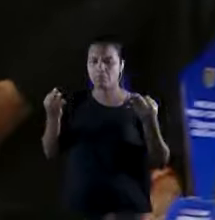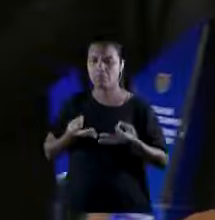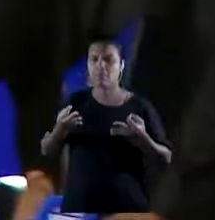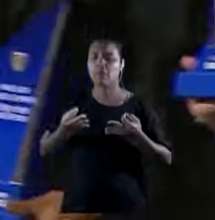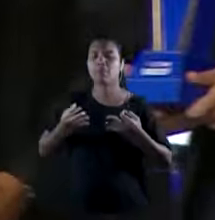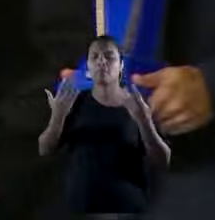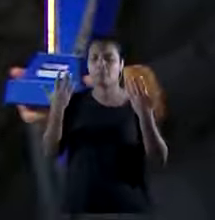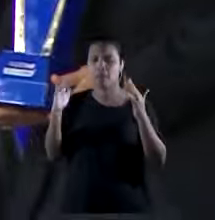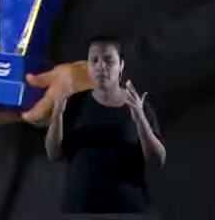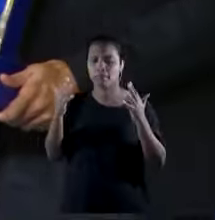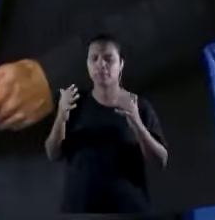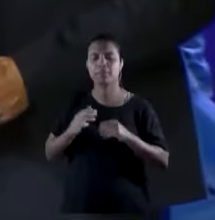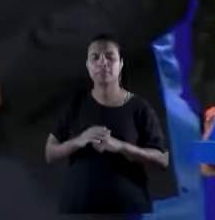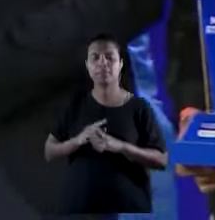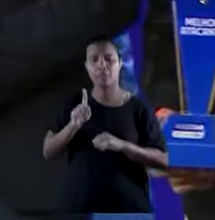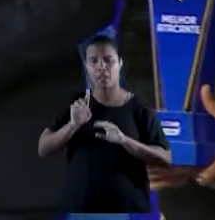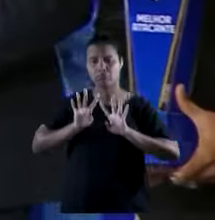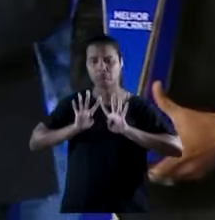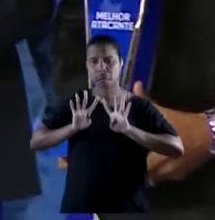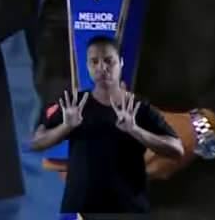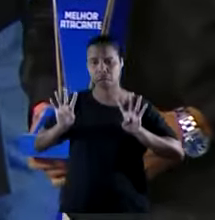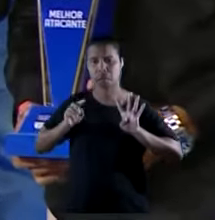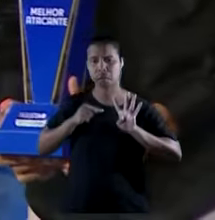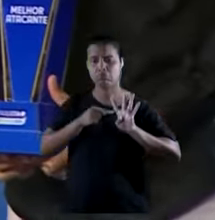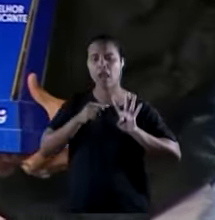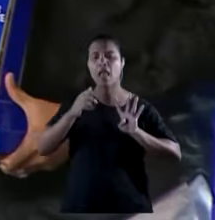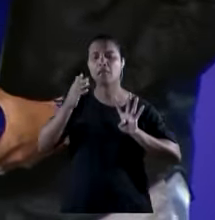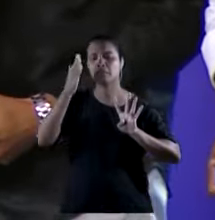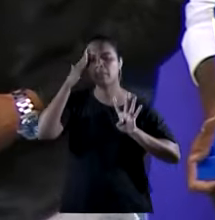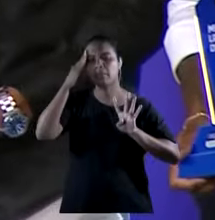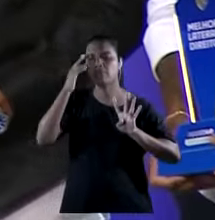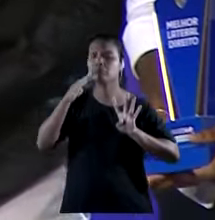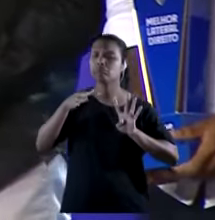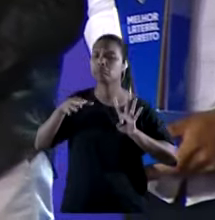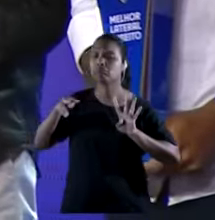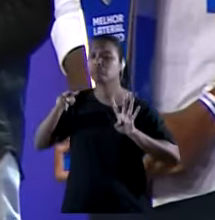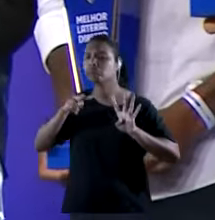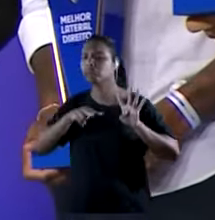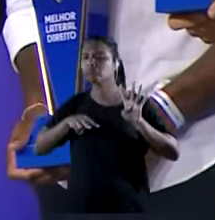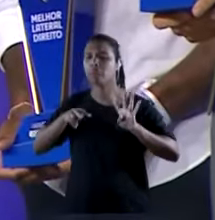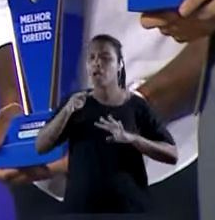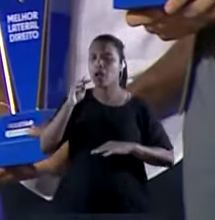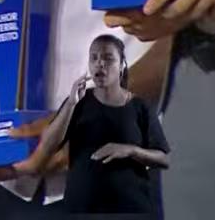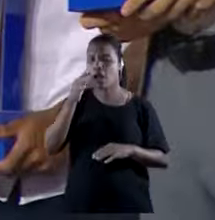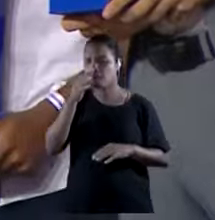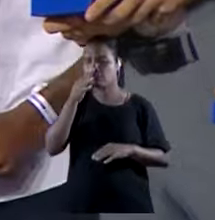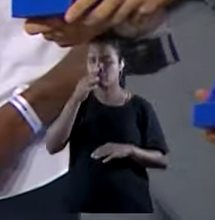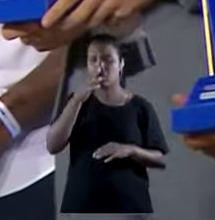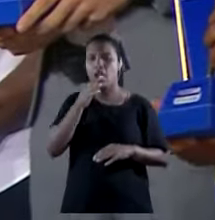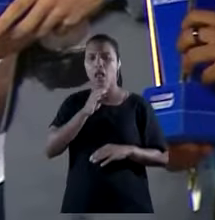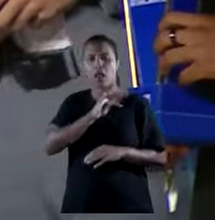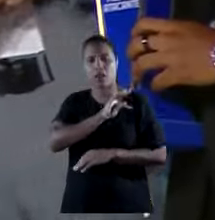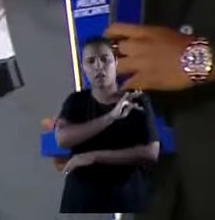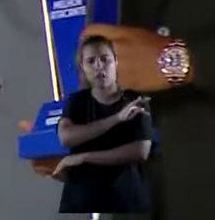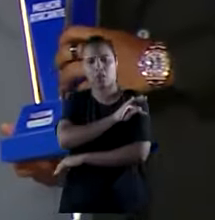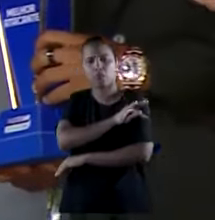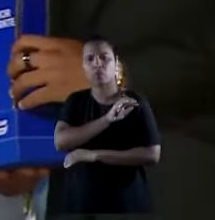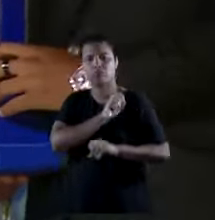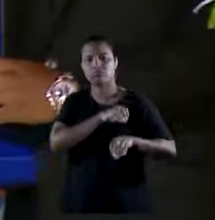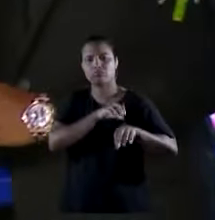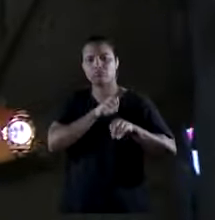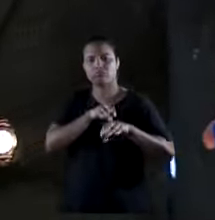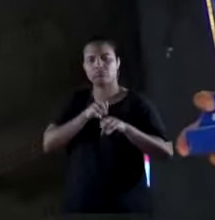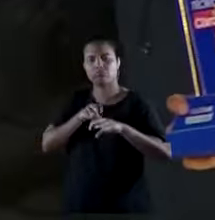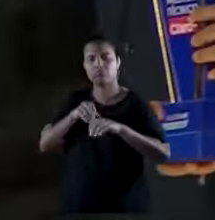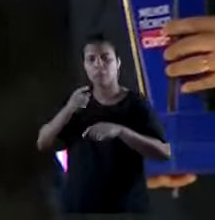parabéns. É, essa seleção mostra o nível que foi nosso campeonato paulista. Realmente um nível técnico muito bom. A final, como eu já disse na entrada, foi